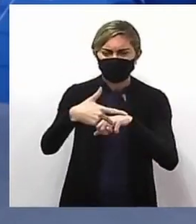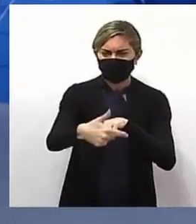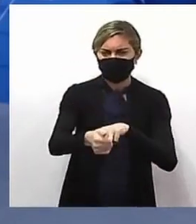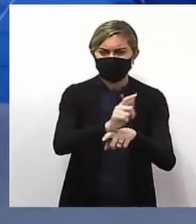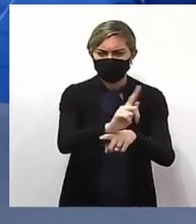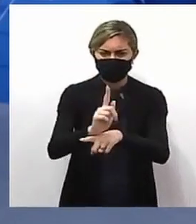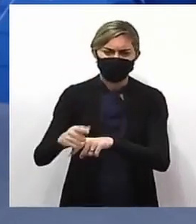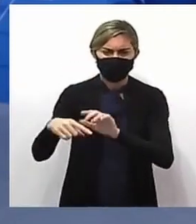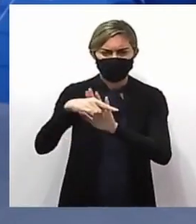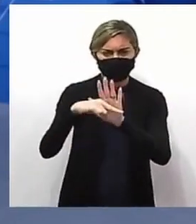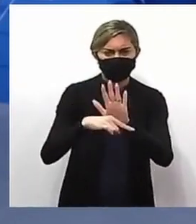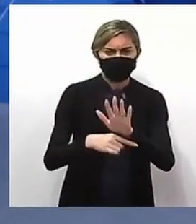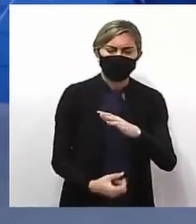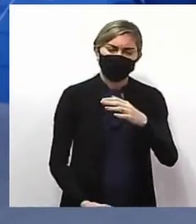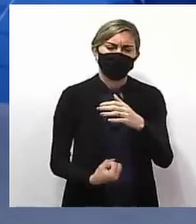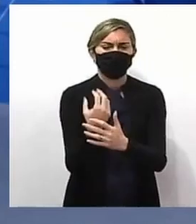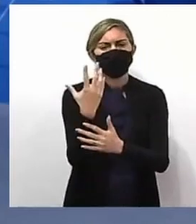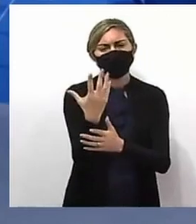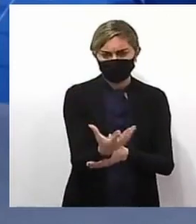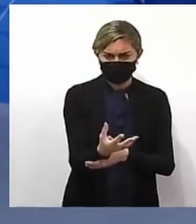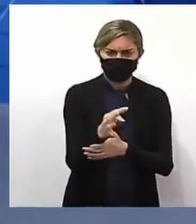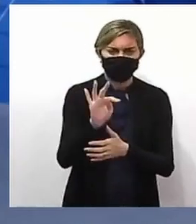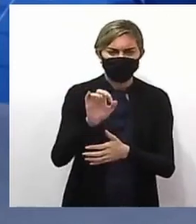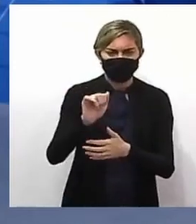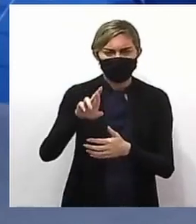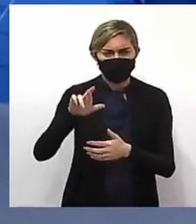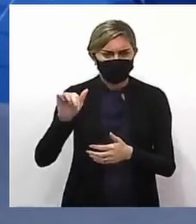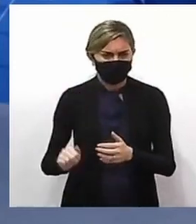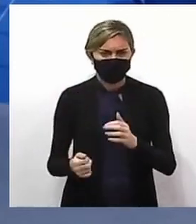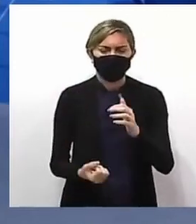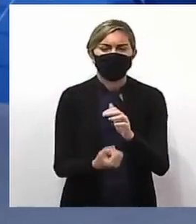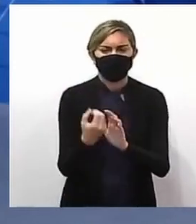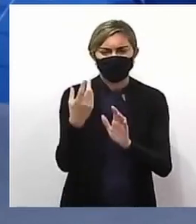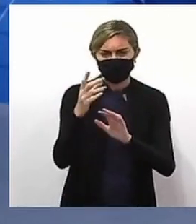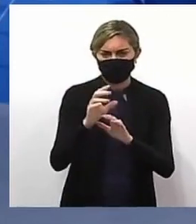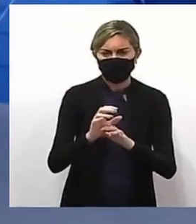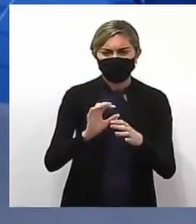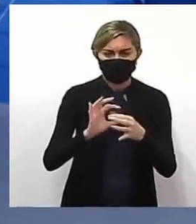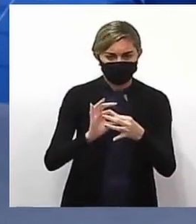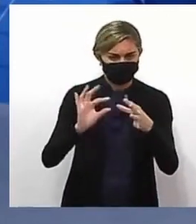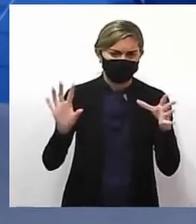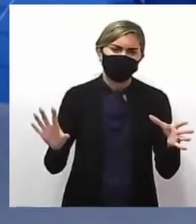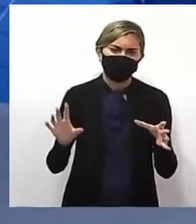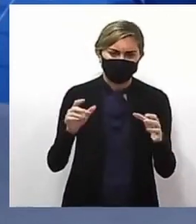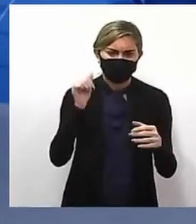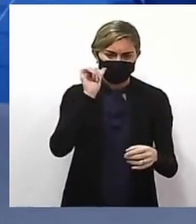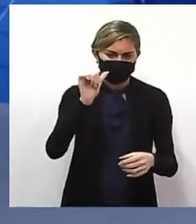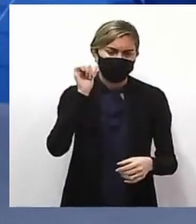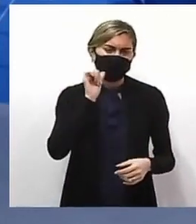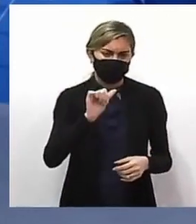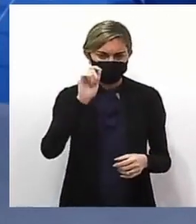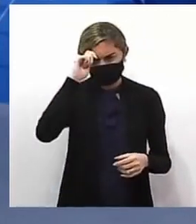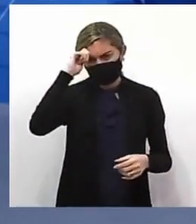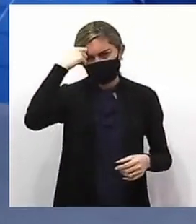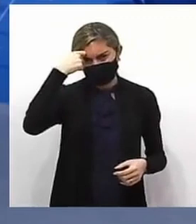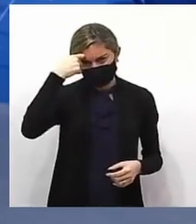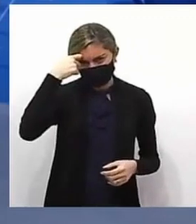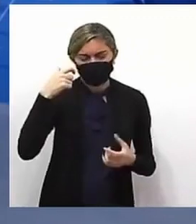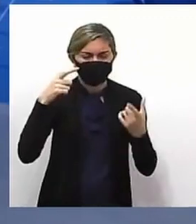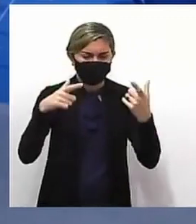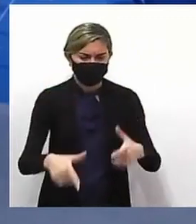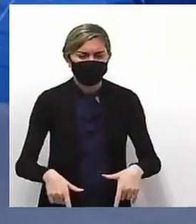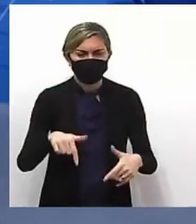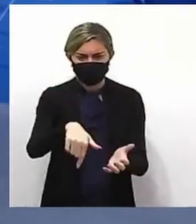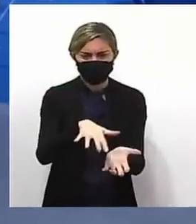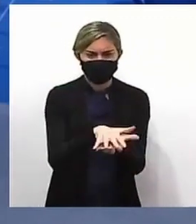de projetos e é fundadora da Tarrafa Produtora, produtora independente, feminina e negra, localizada